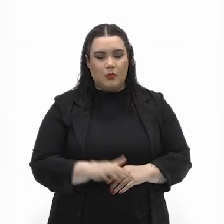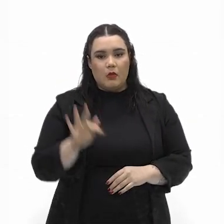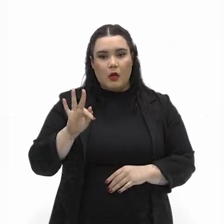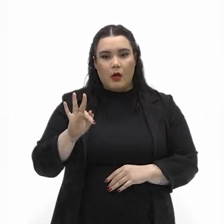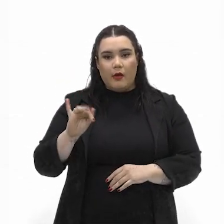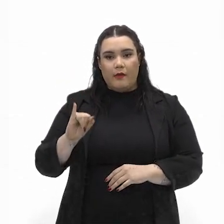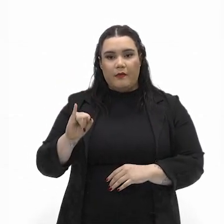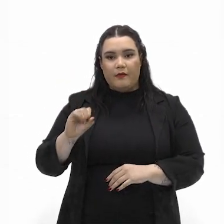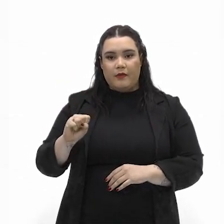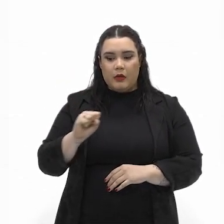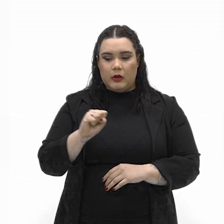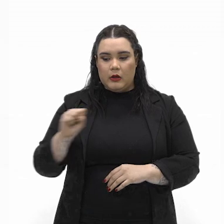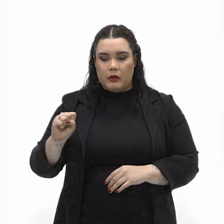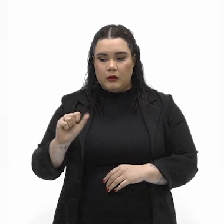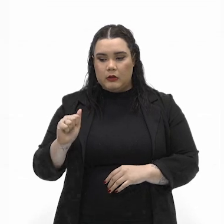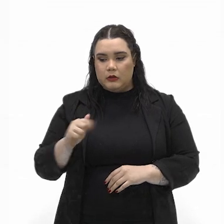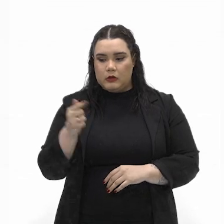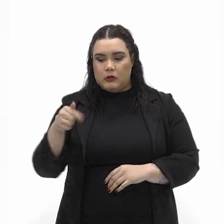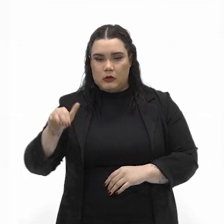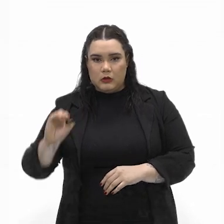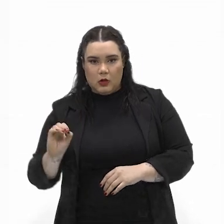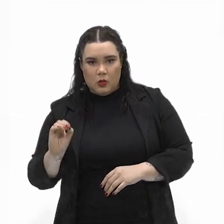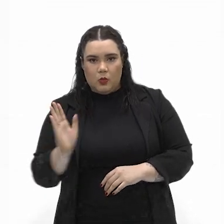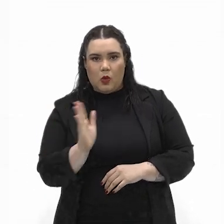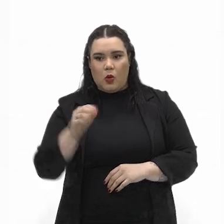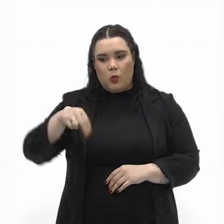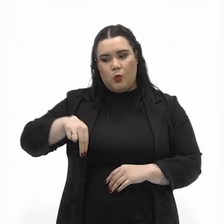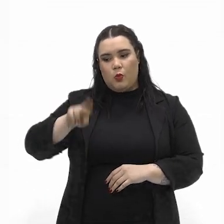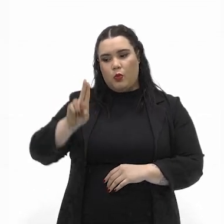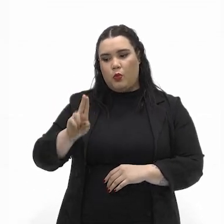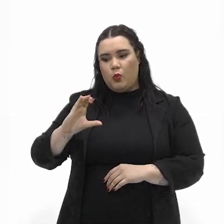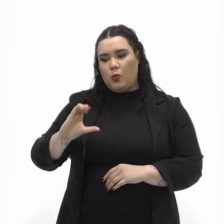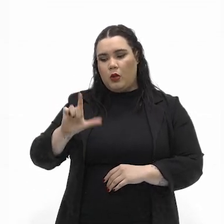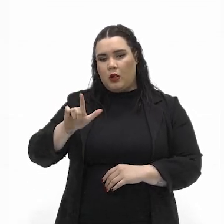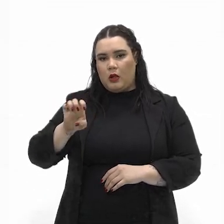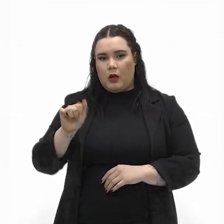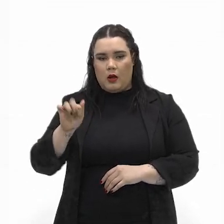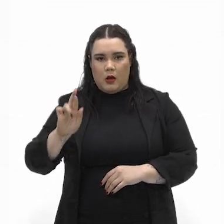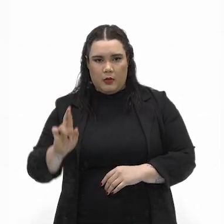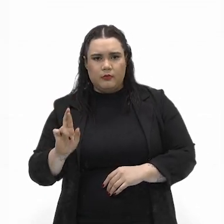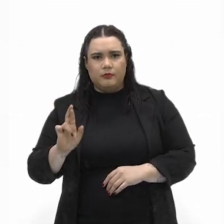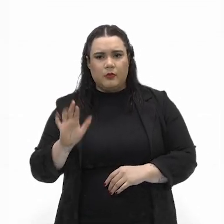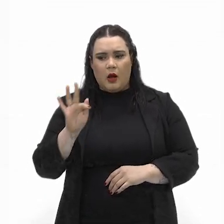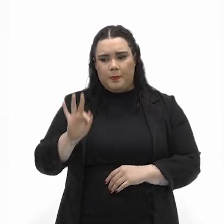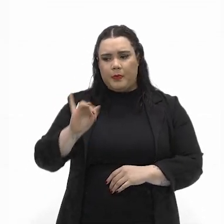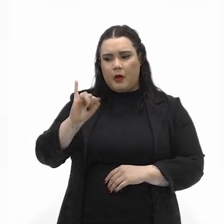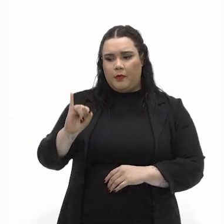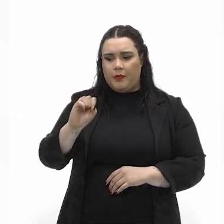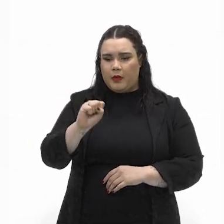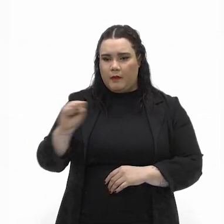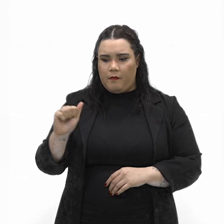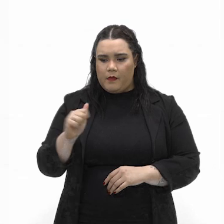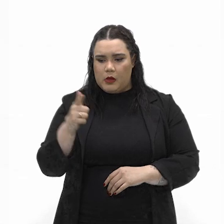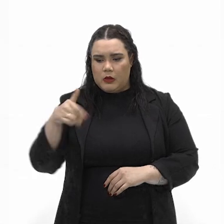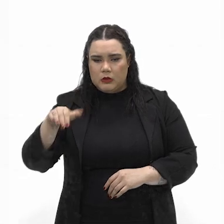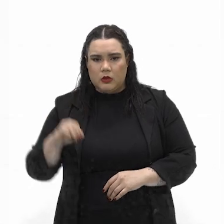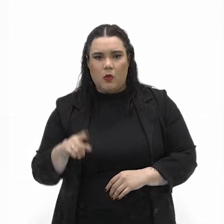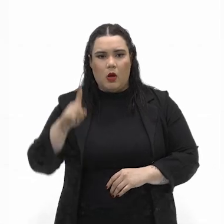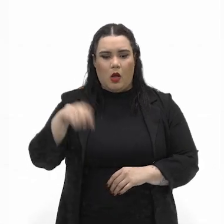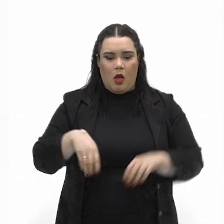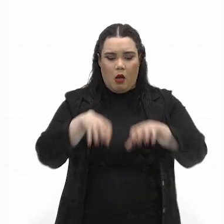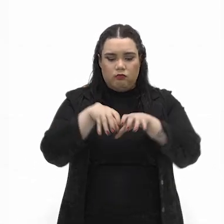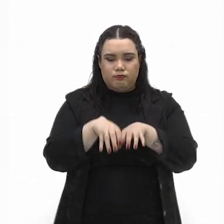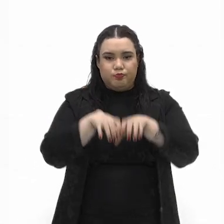nuclear, pessoal. O que é a fissão nuclear? A fissão, como o próprio nome diz, é a divisão, tá, gente? É a divisão do